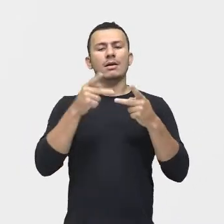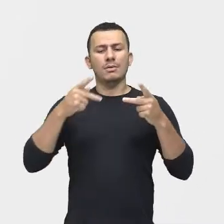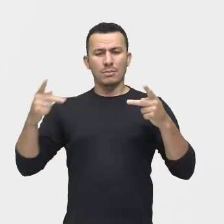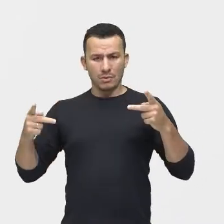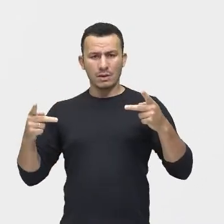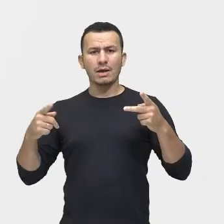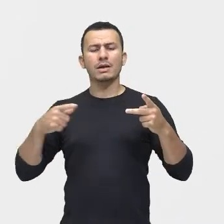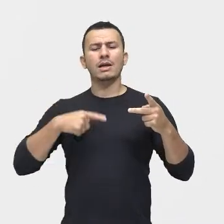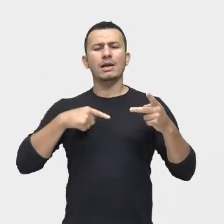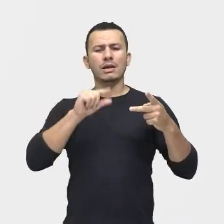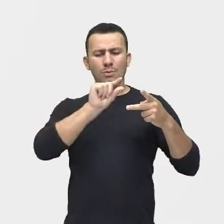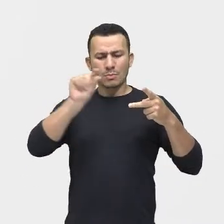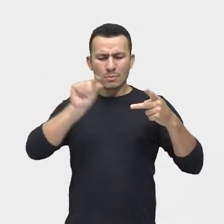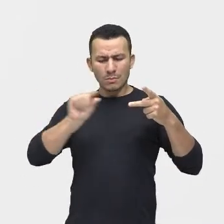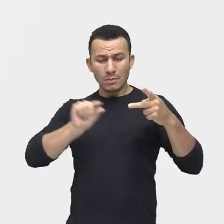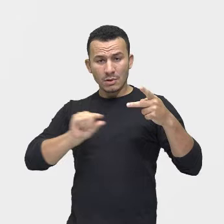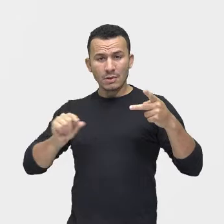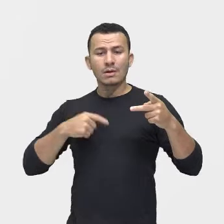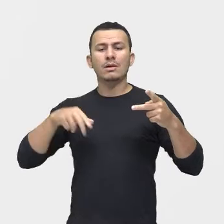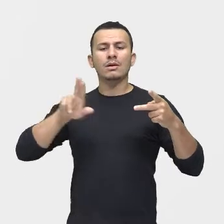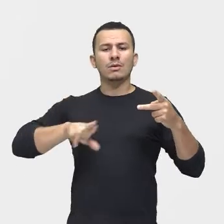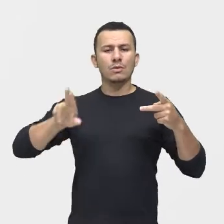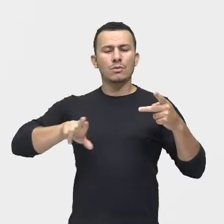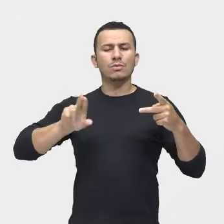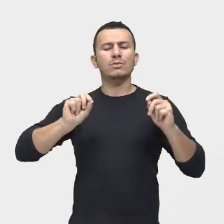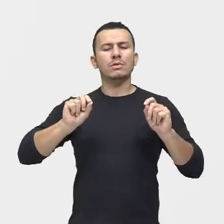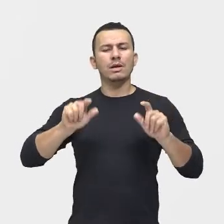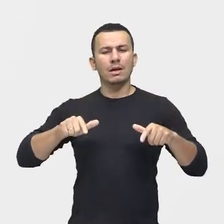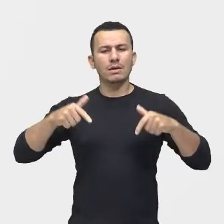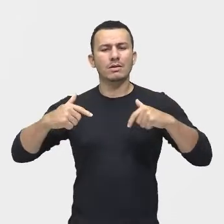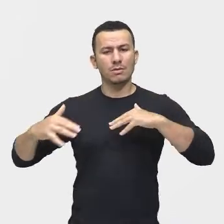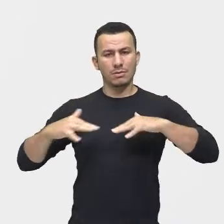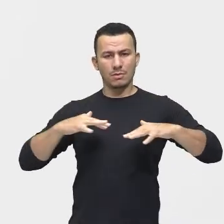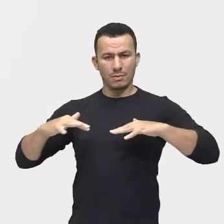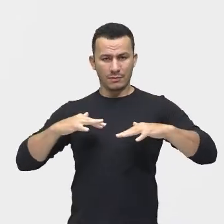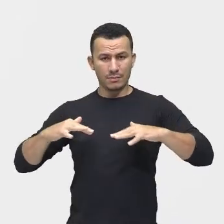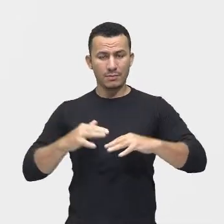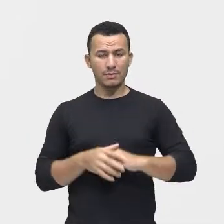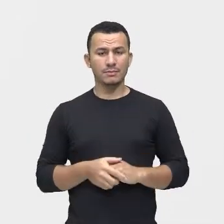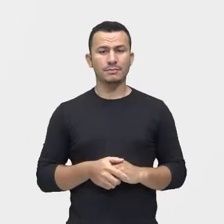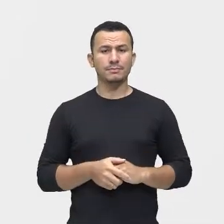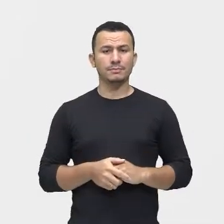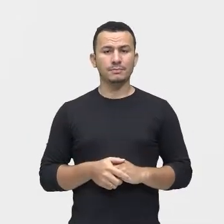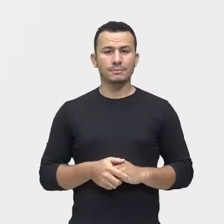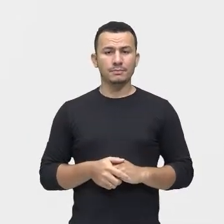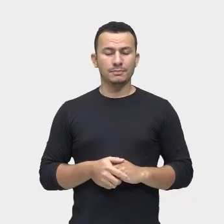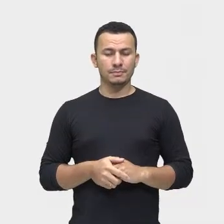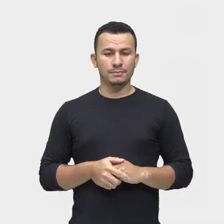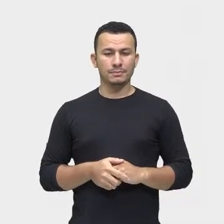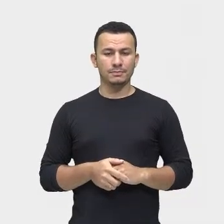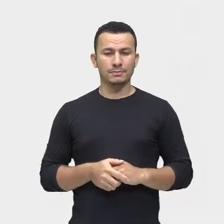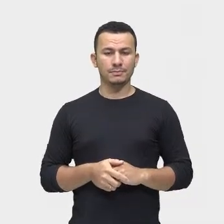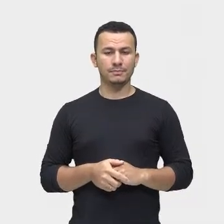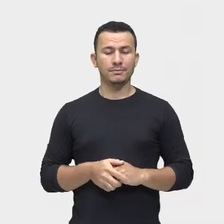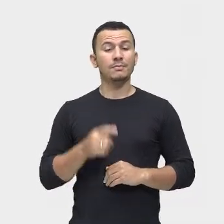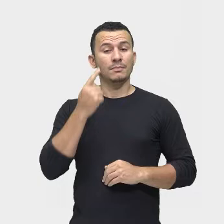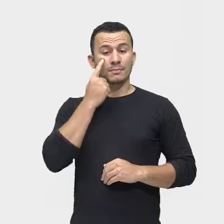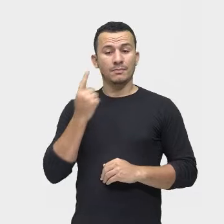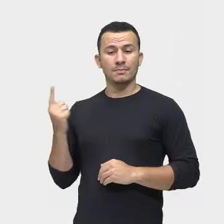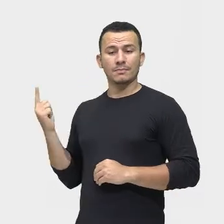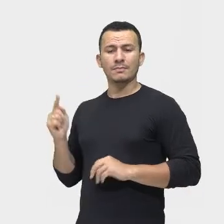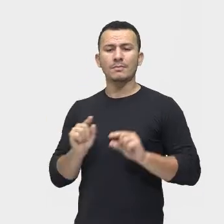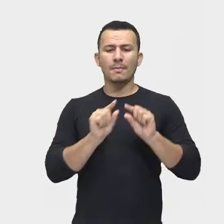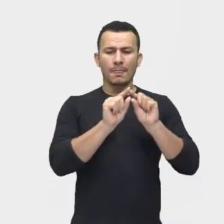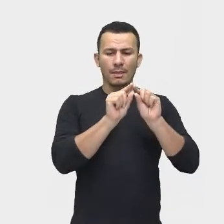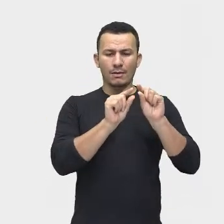em filamentos e realizam os movimentos. E aí no detalhe para você, ó, a gente tem um sarcômetro,